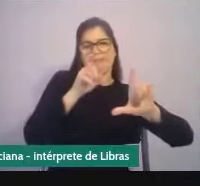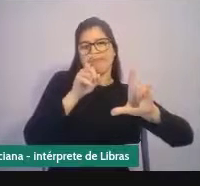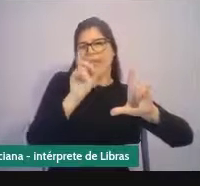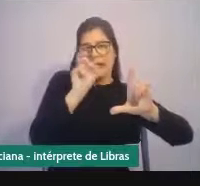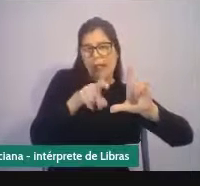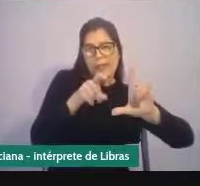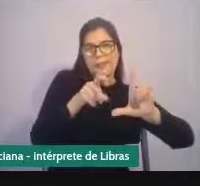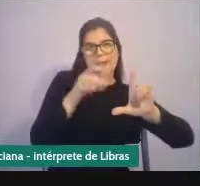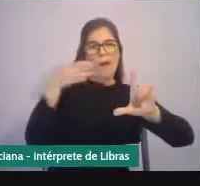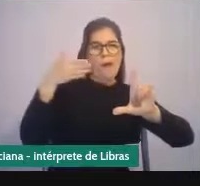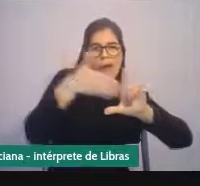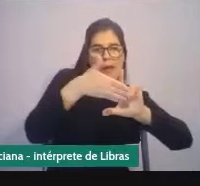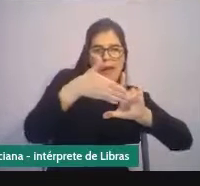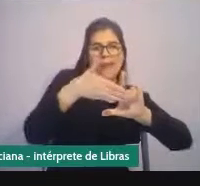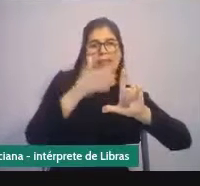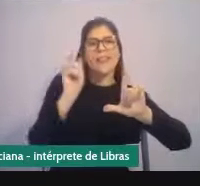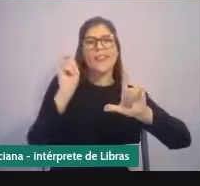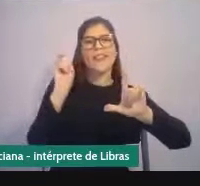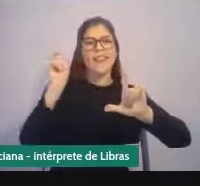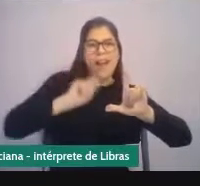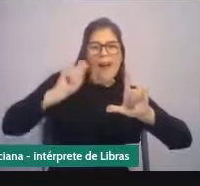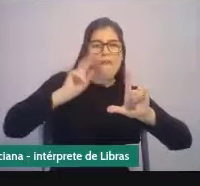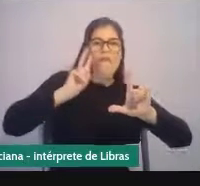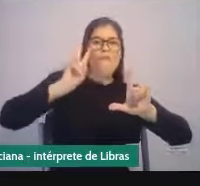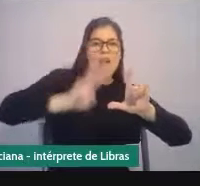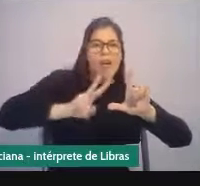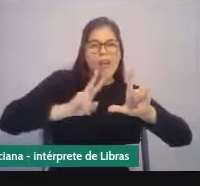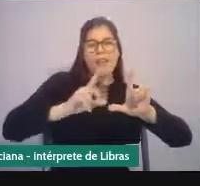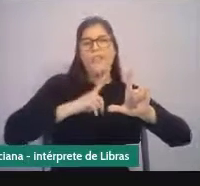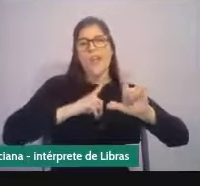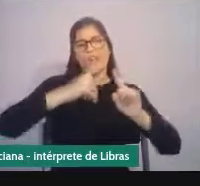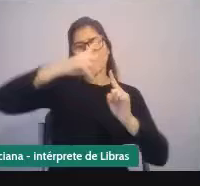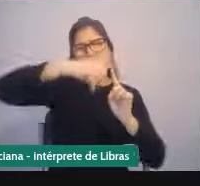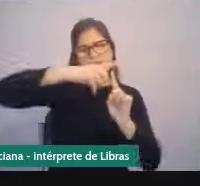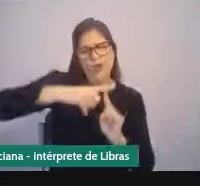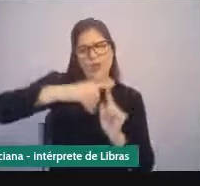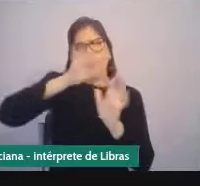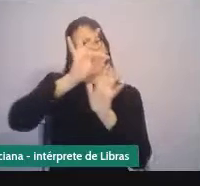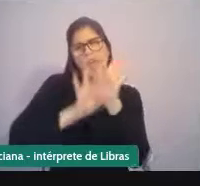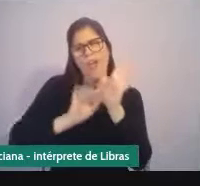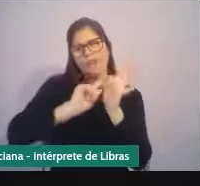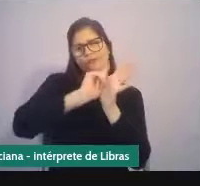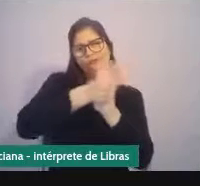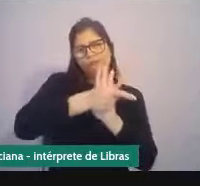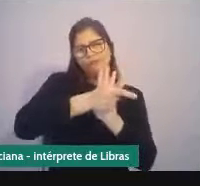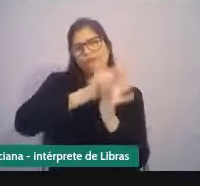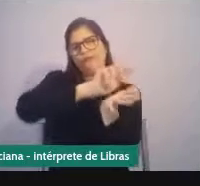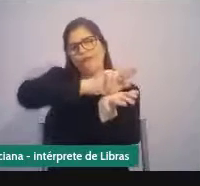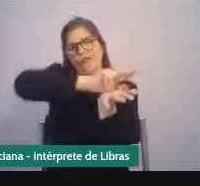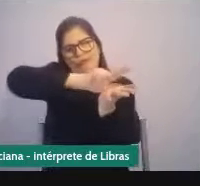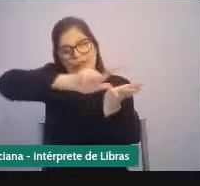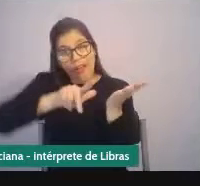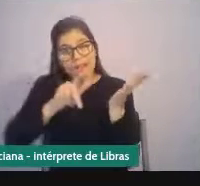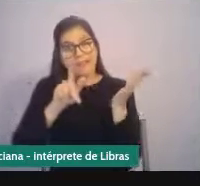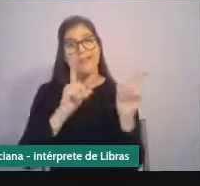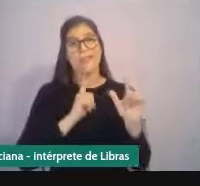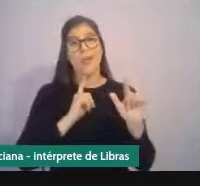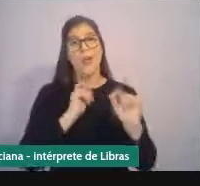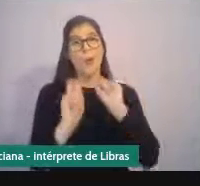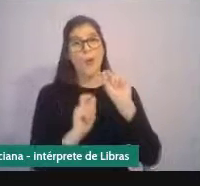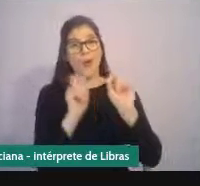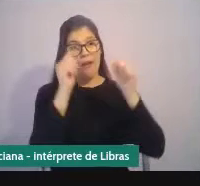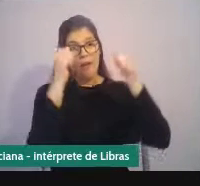acadêmica, entrou nessa sala e clicou em gêneros e tipos textuais ou em resenha, ele vai encontrar um card com